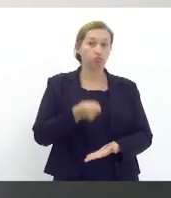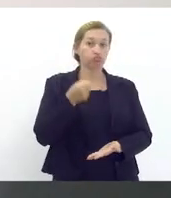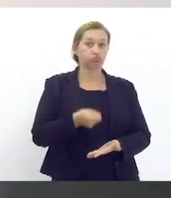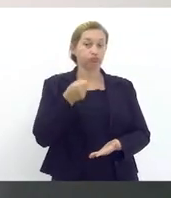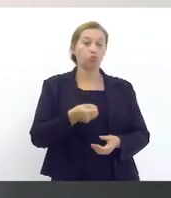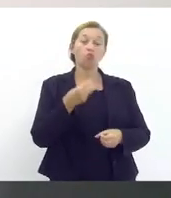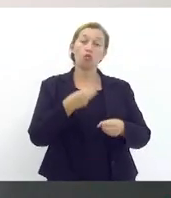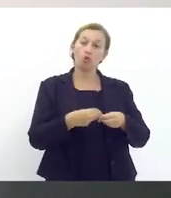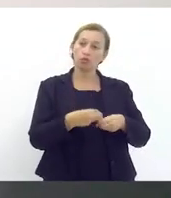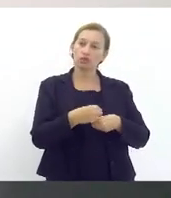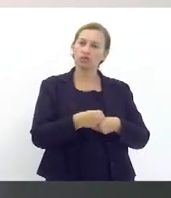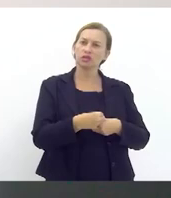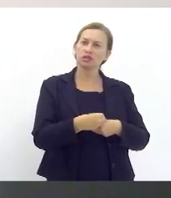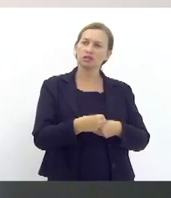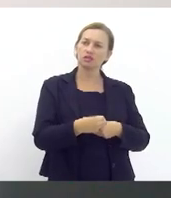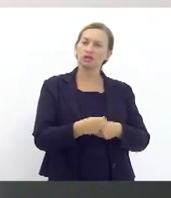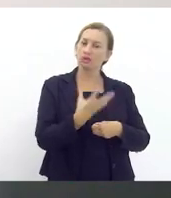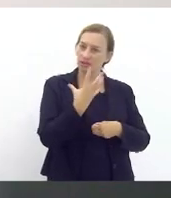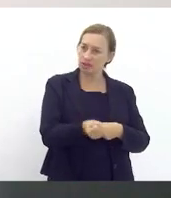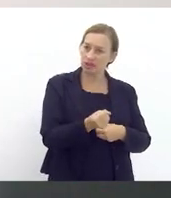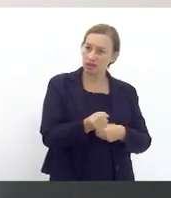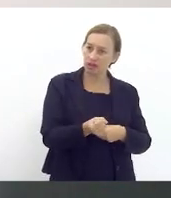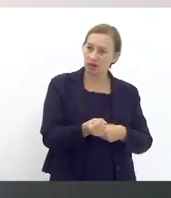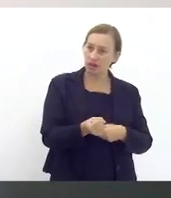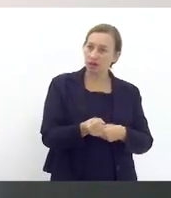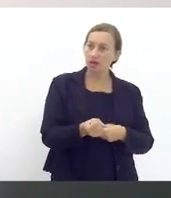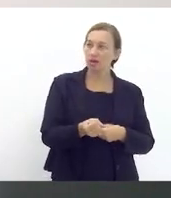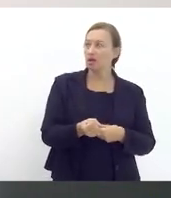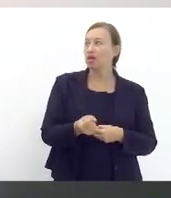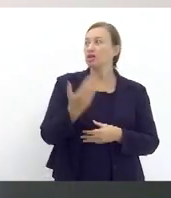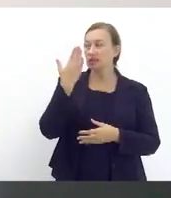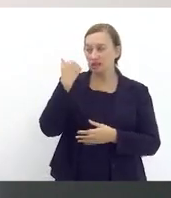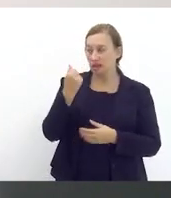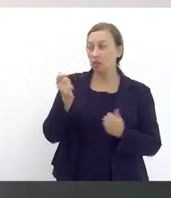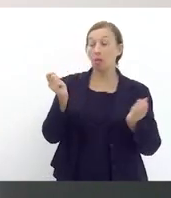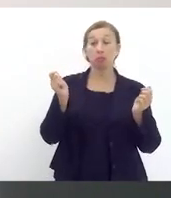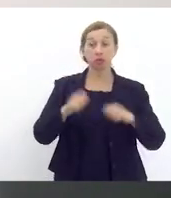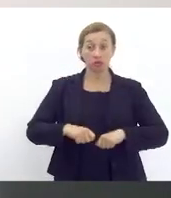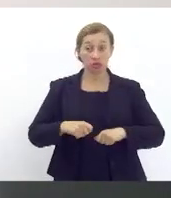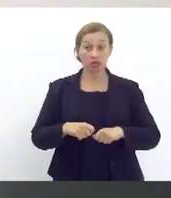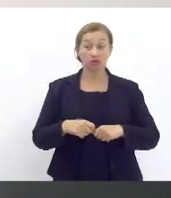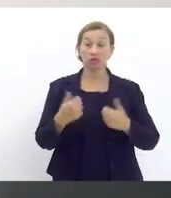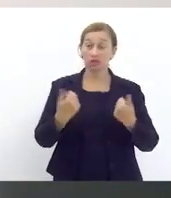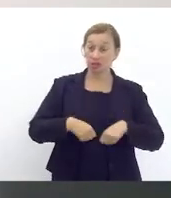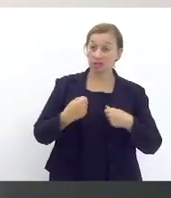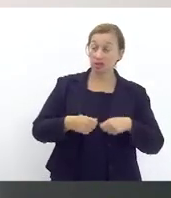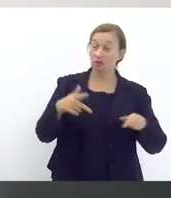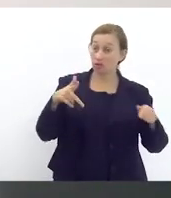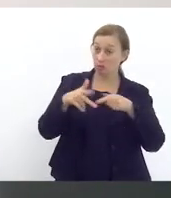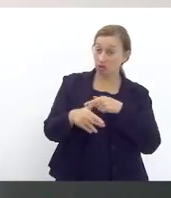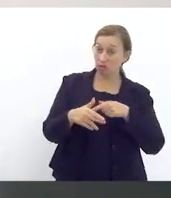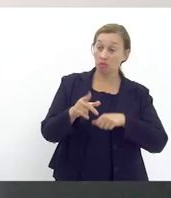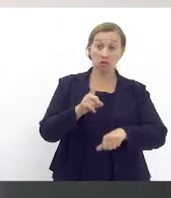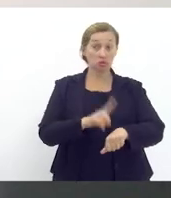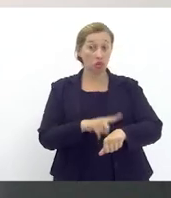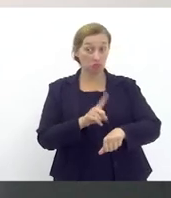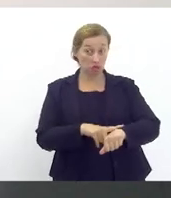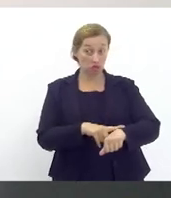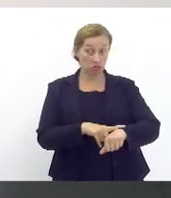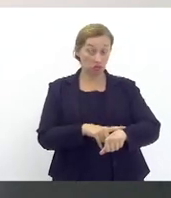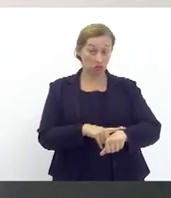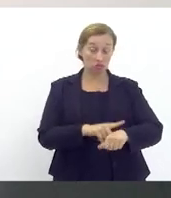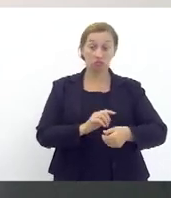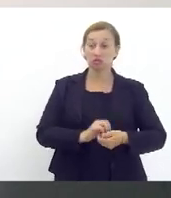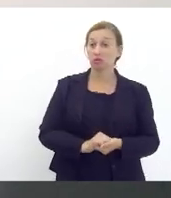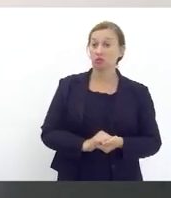o municípios venham a aderir a gente sabe que tava numa tendência de possível adesão que foi interrompido por esse momento situação que tá